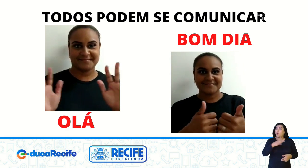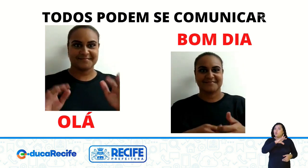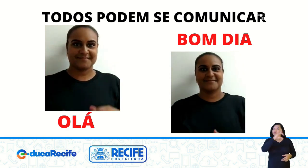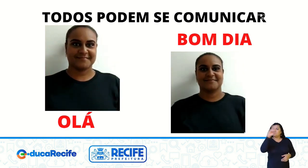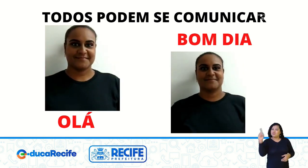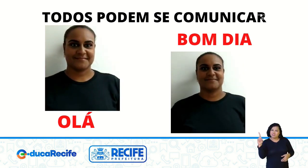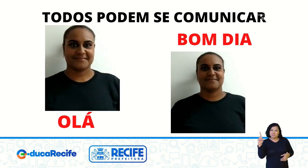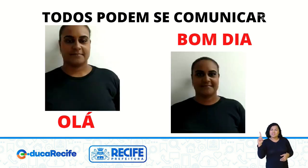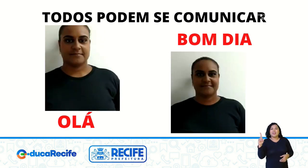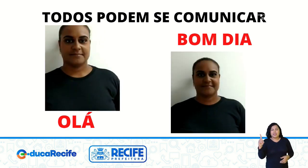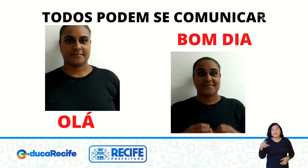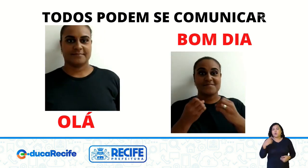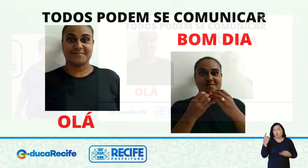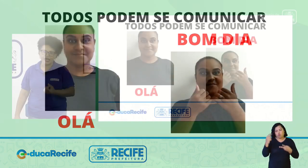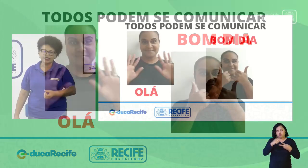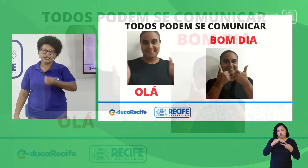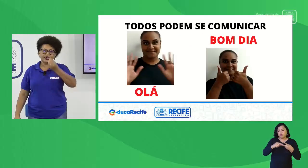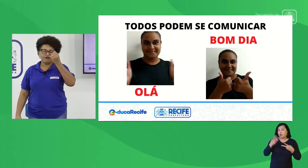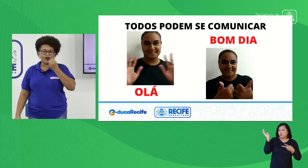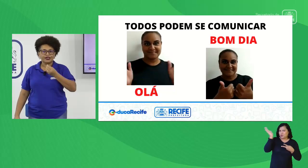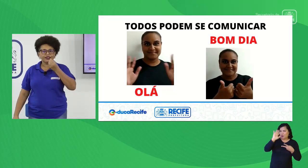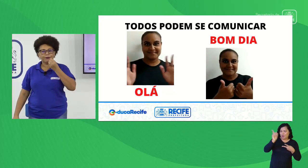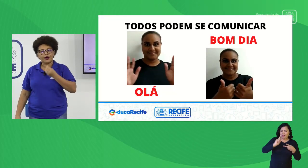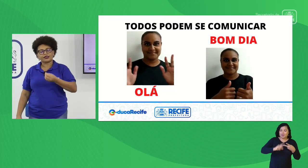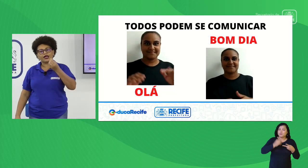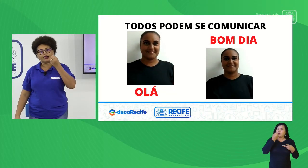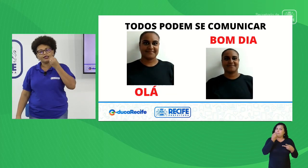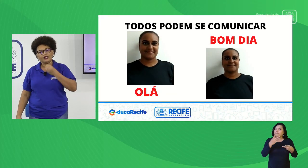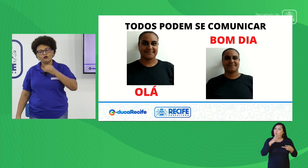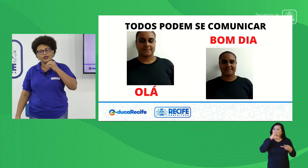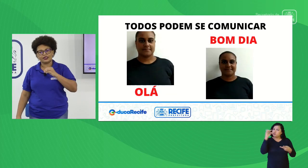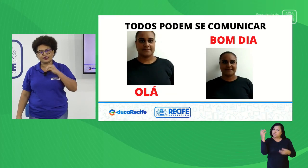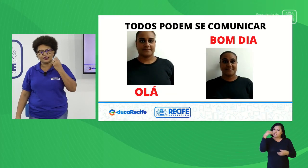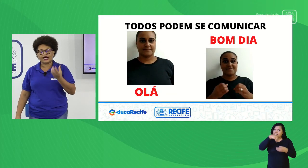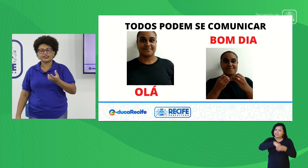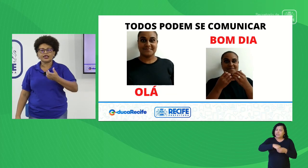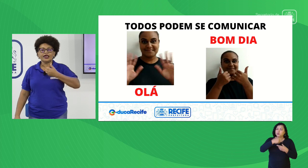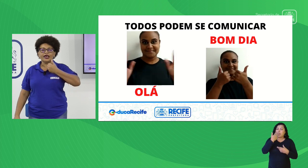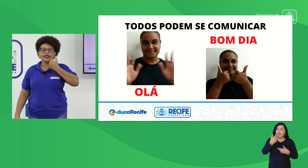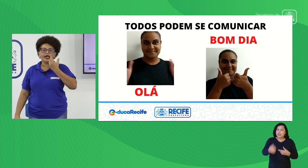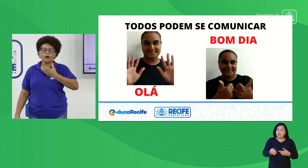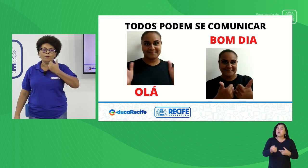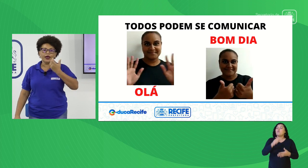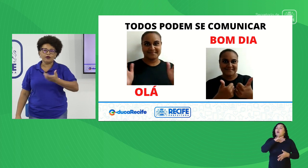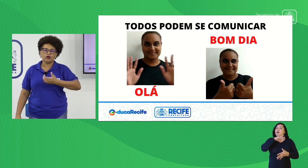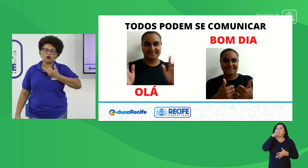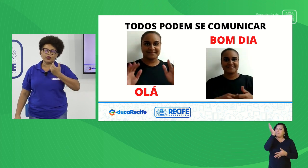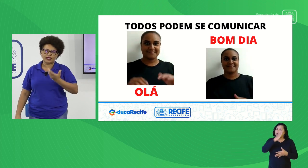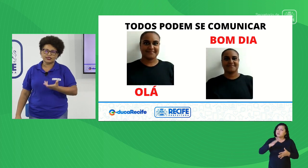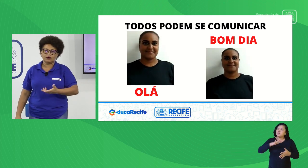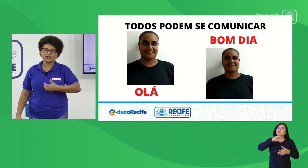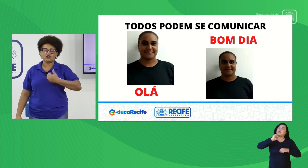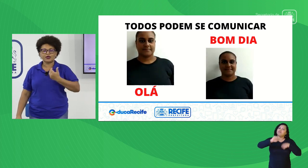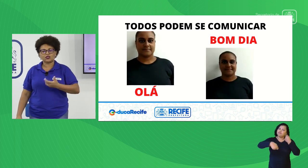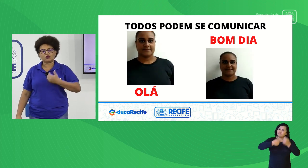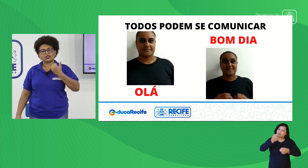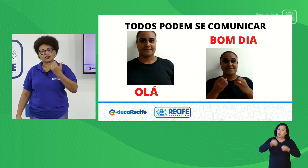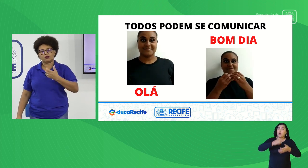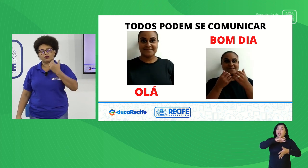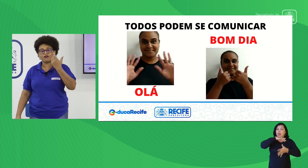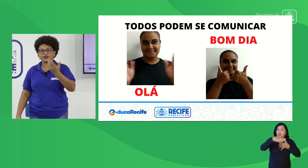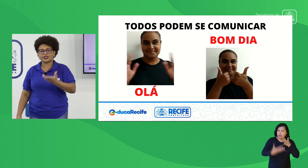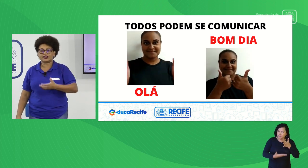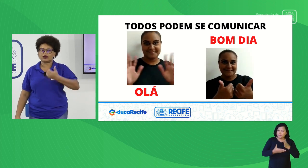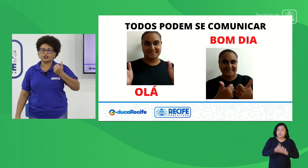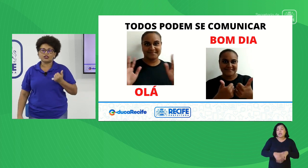dia. Então, esses dois sinais que fazem parte da língua de sinais, ele é um meio de comunicação que as pessoas que